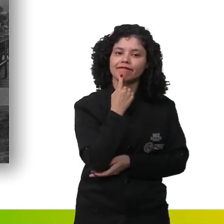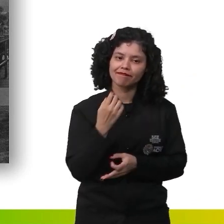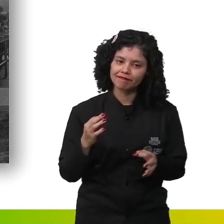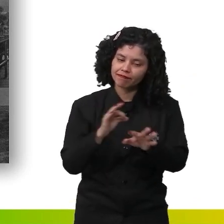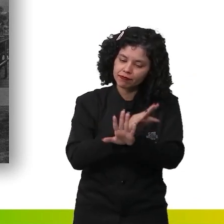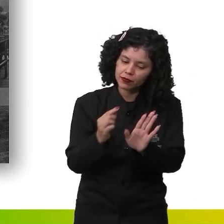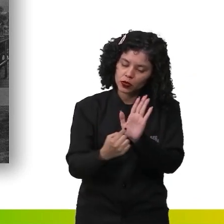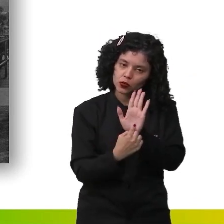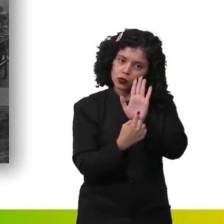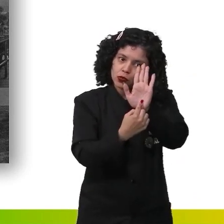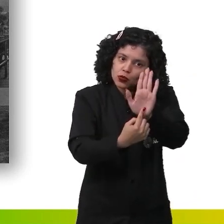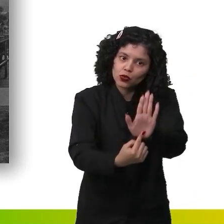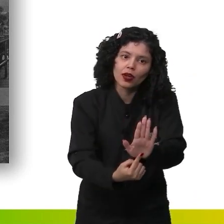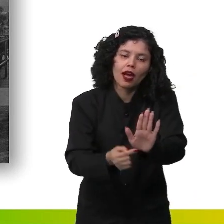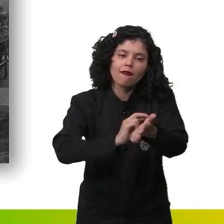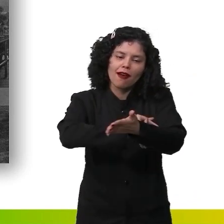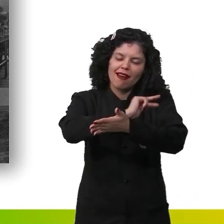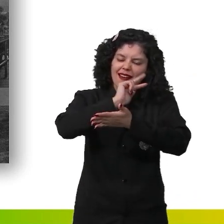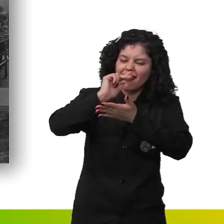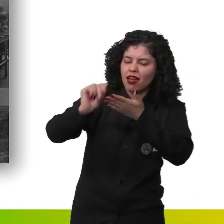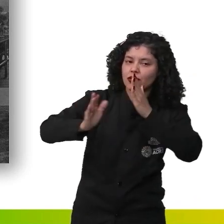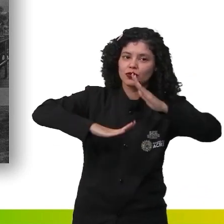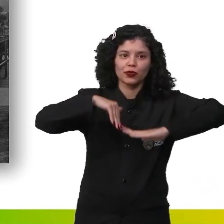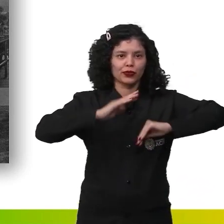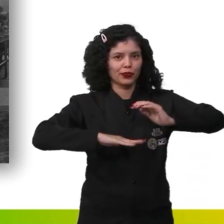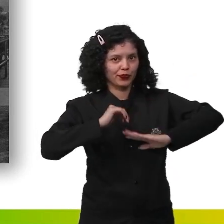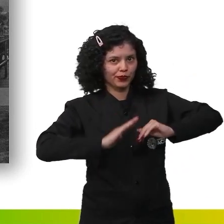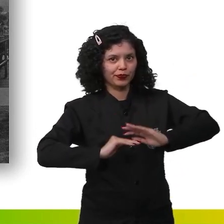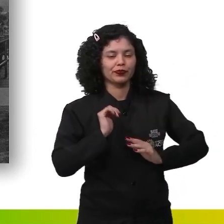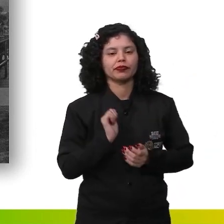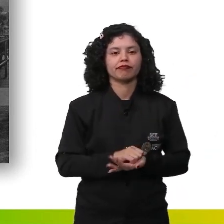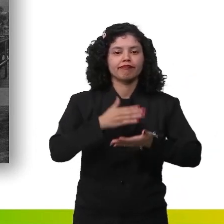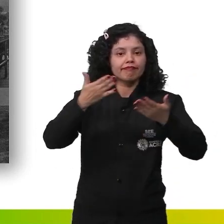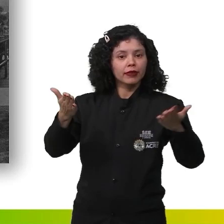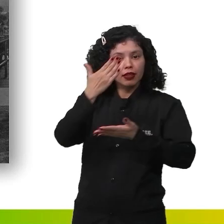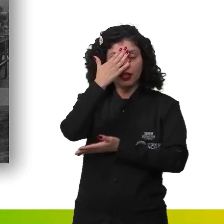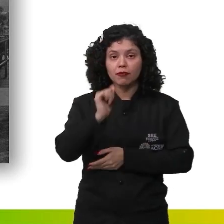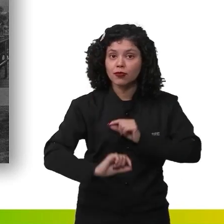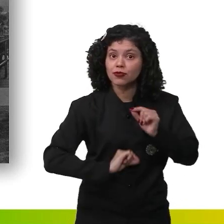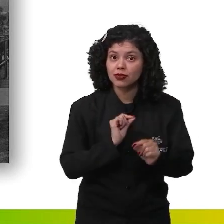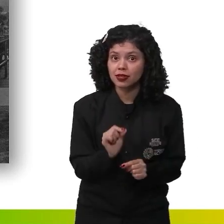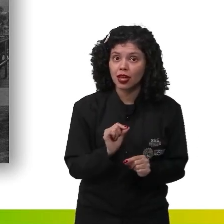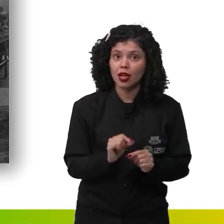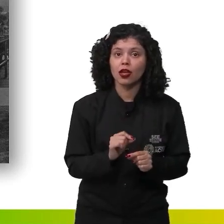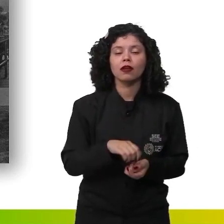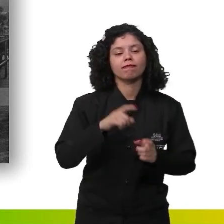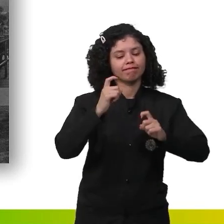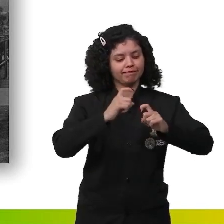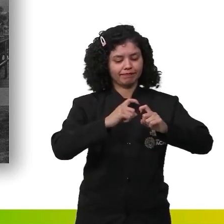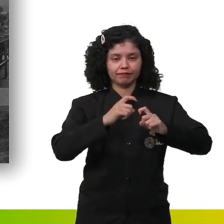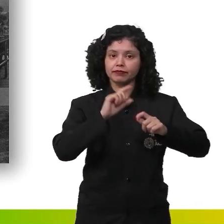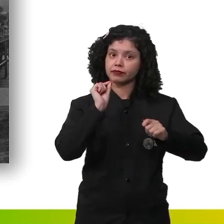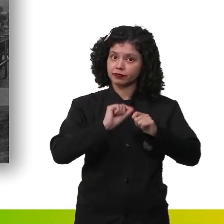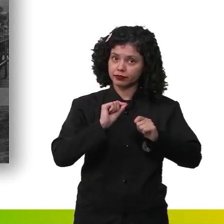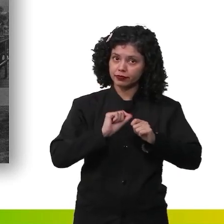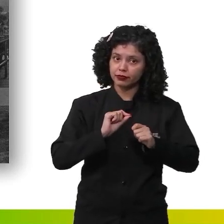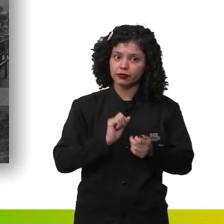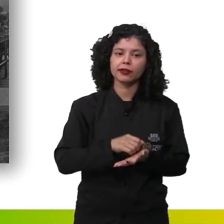acaba ilustrando diversas profissões. Então, nós sabemos que o que o médico sabe